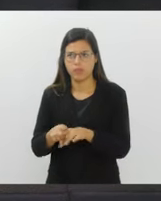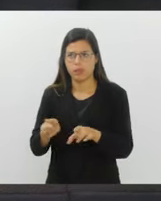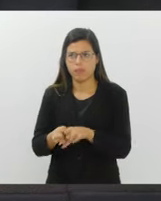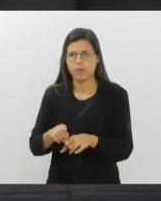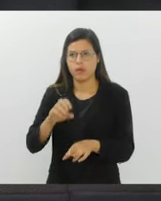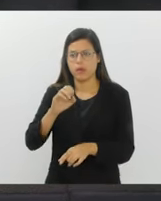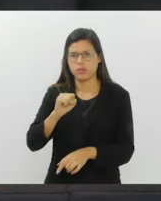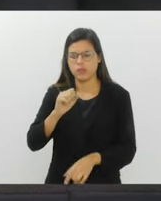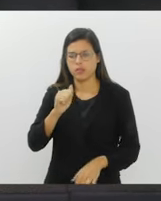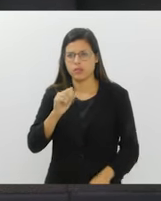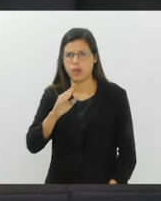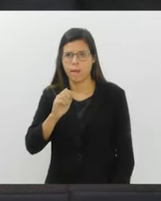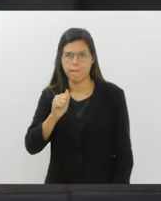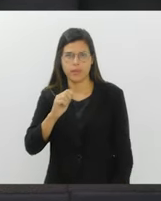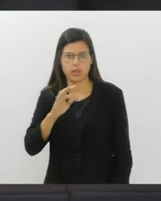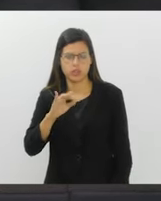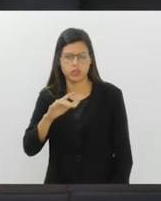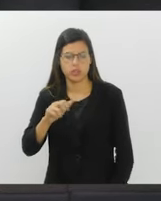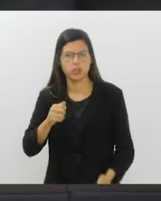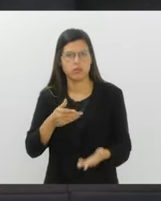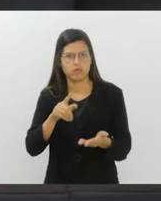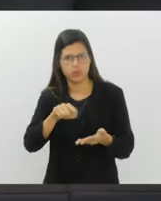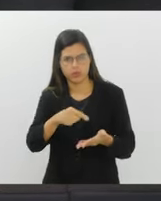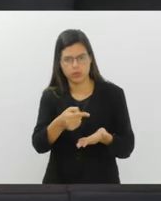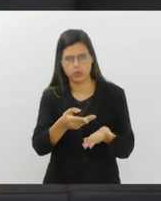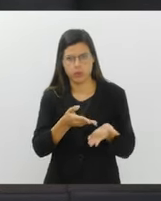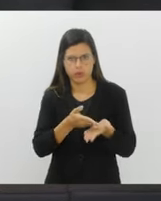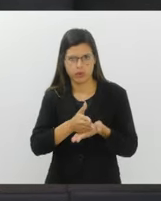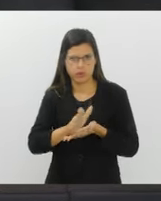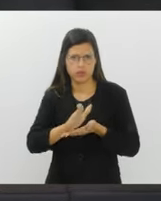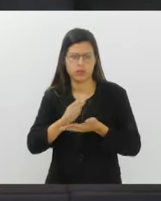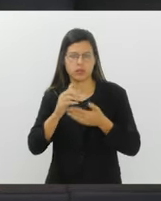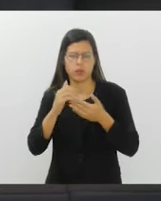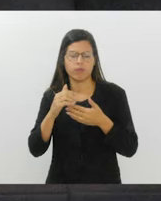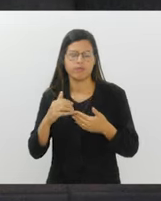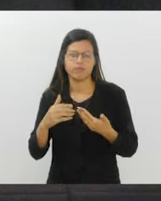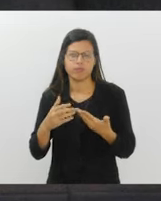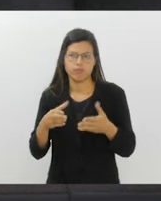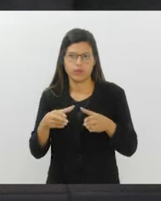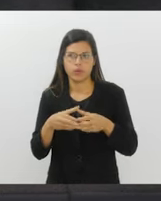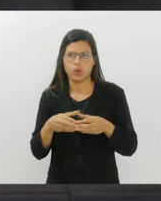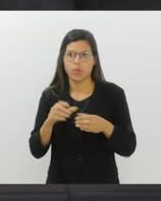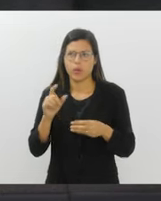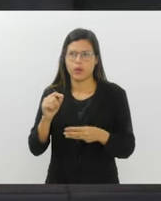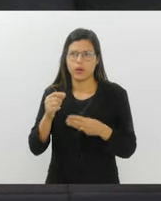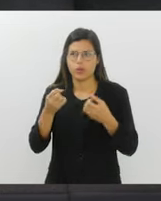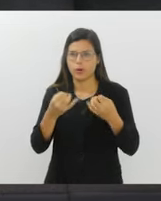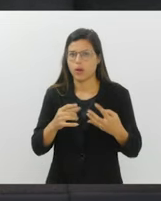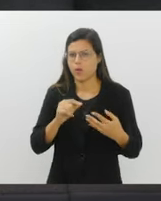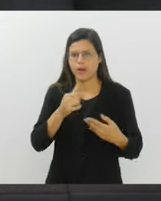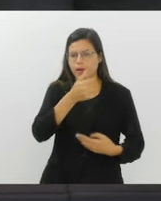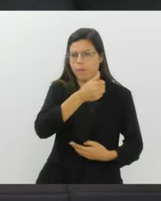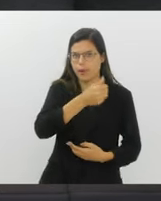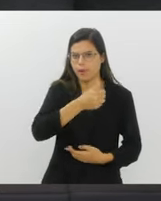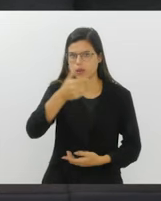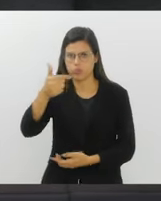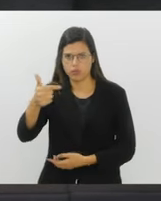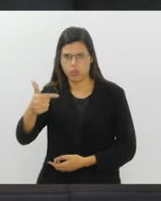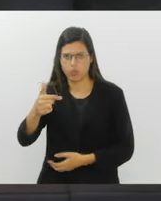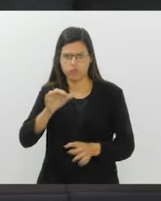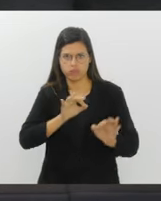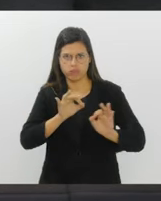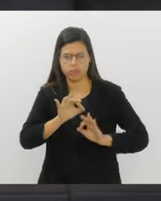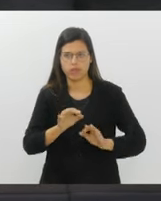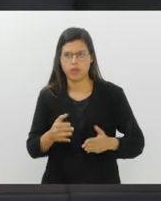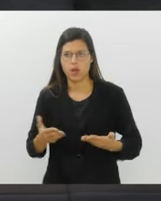sabatina e aprovação pelo plenário. Não só para colocar o que é primeira ordem e segunda ordem. Agora, eu